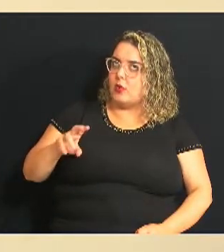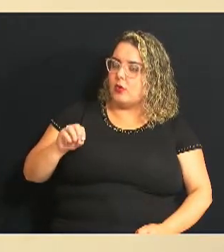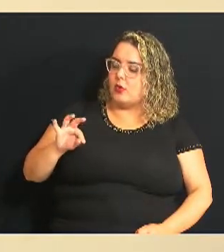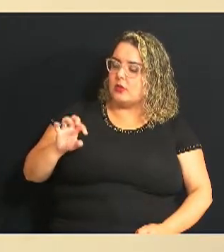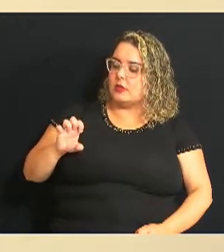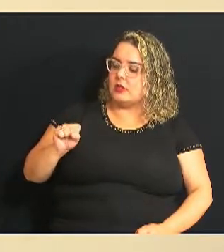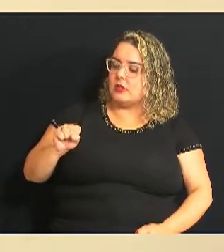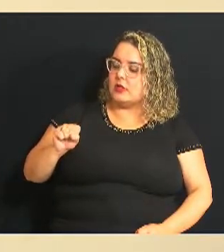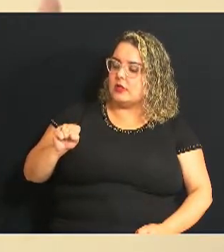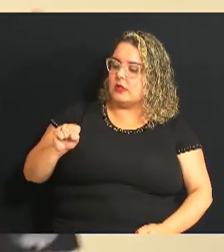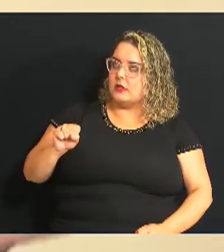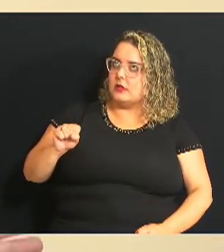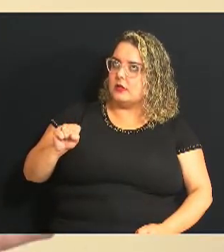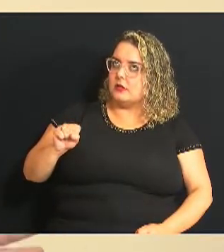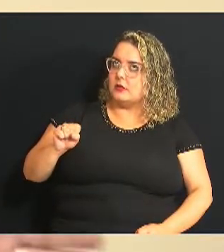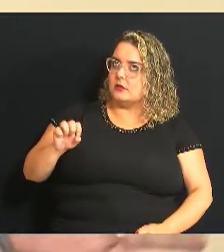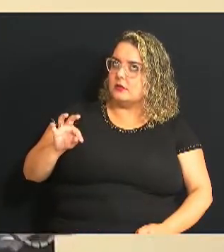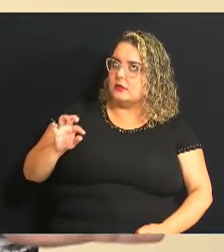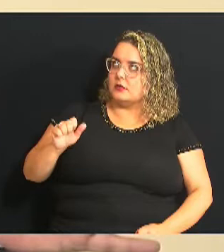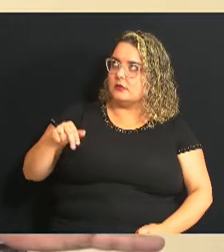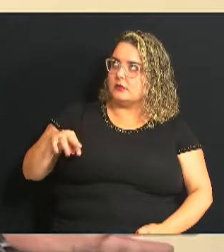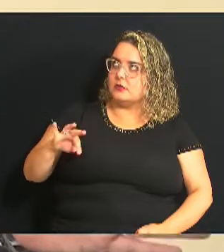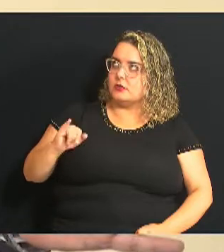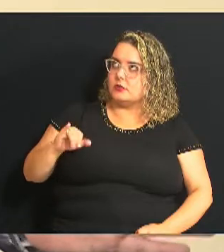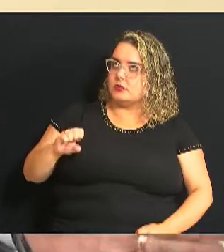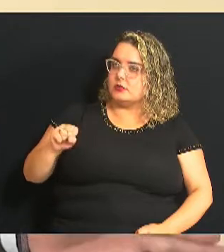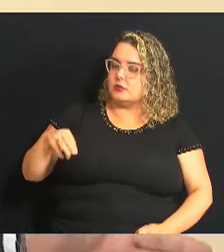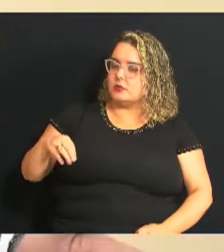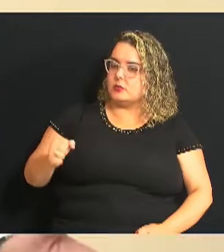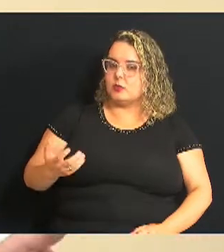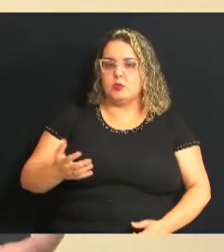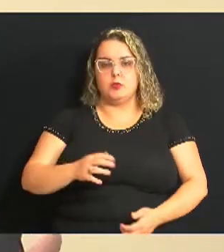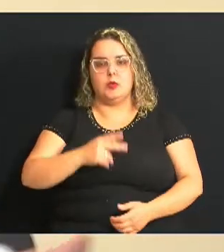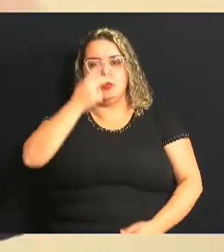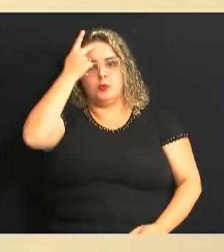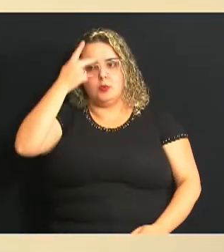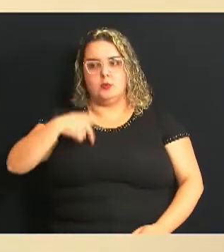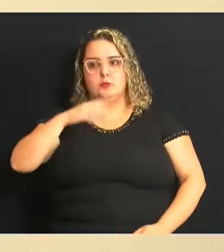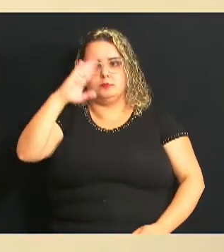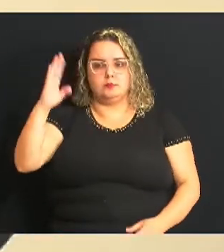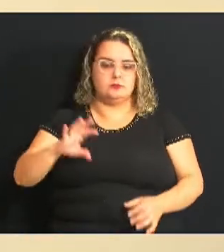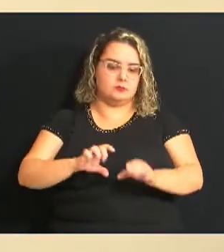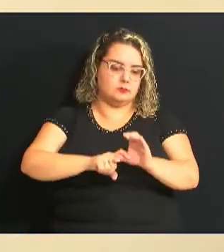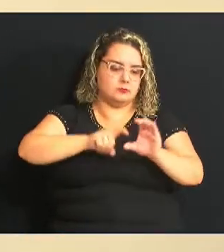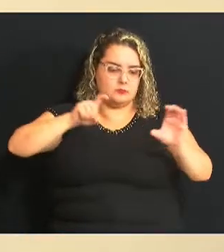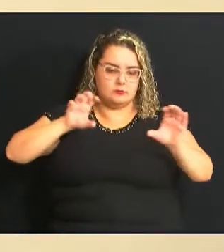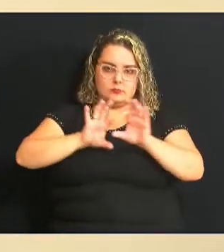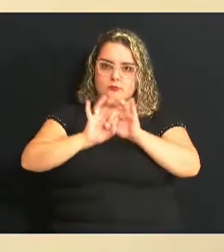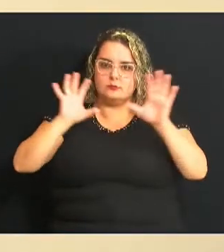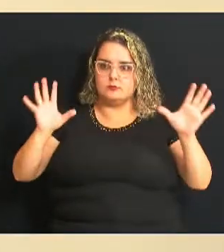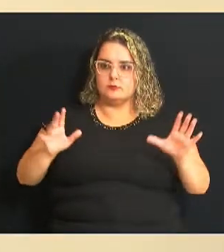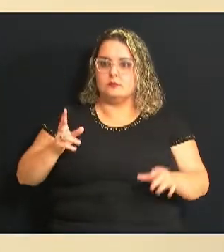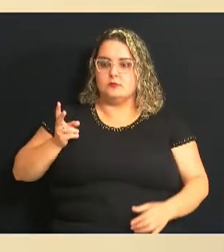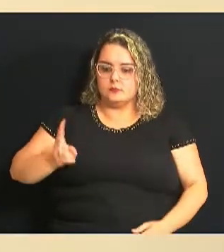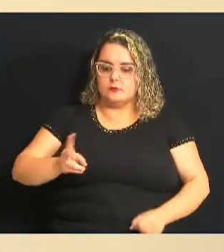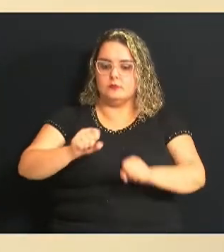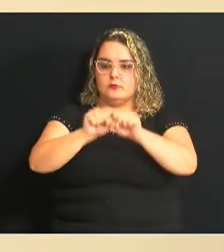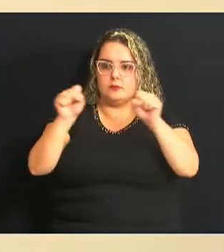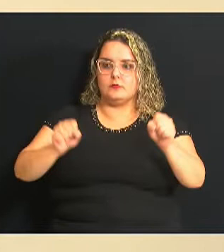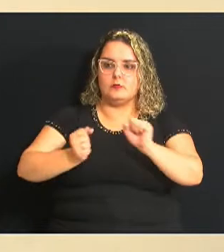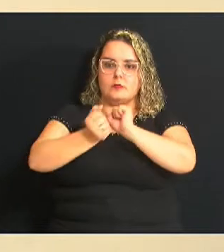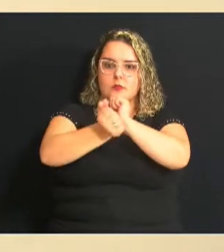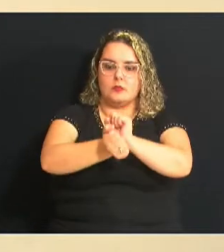tendência em aceitar a sociedade. O próprio Brasil, ao tornar-se independente, manteve o sistema escravista.